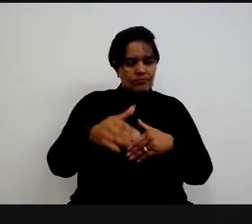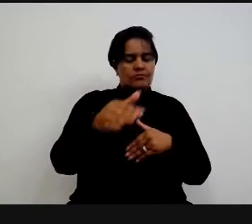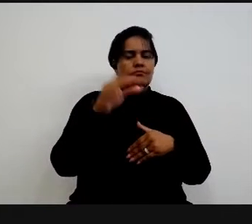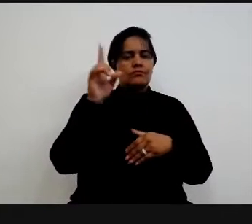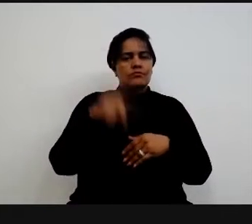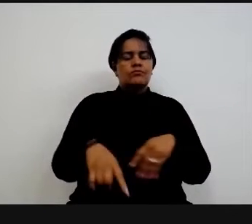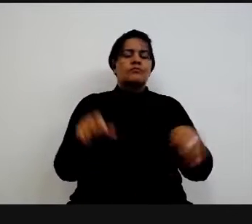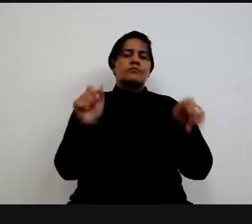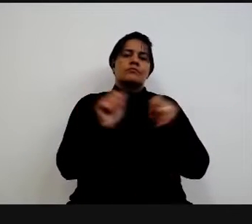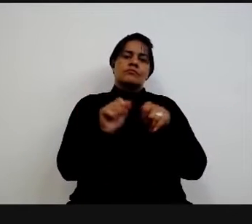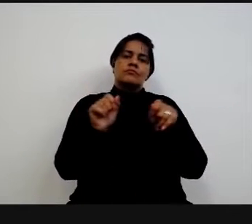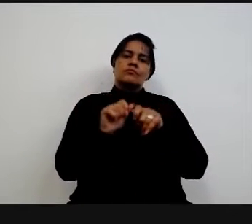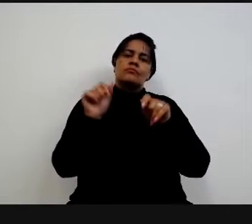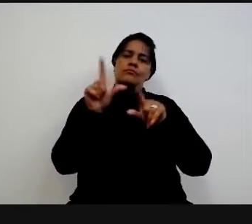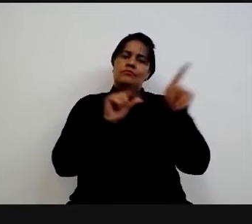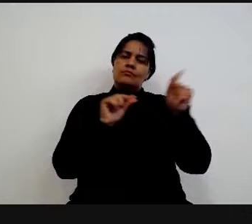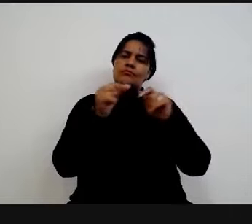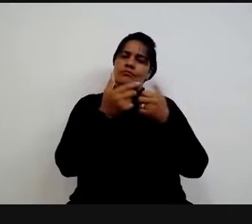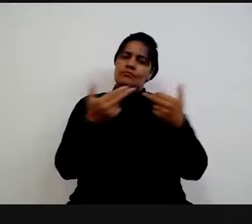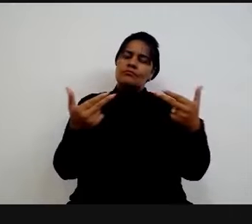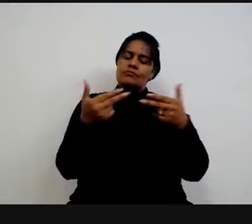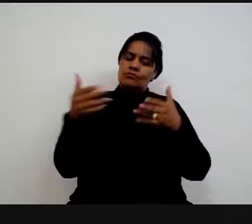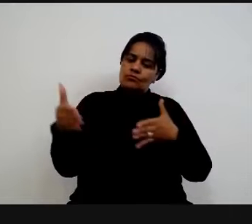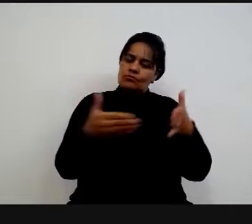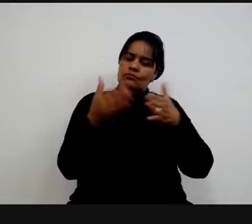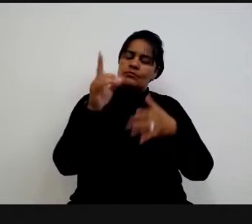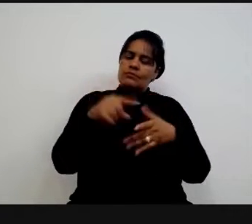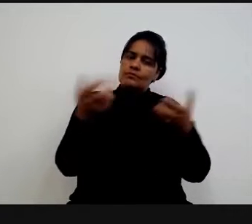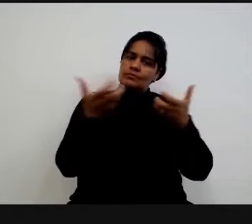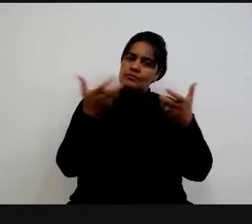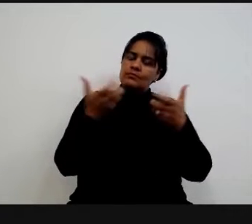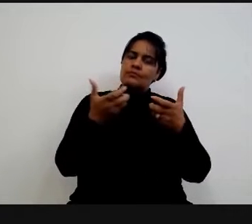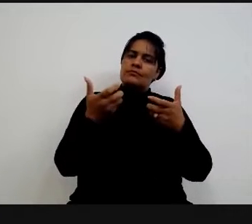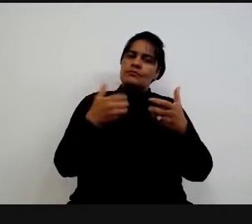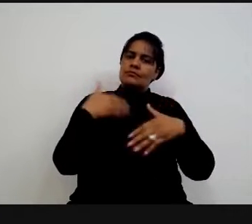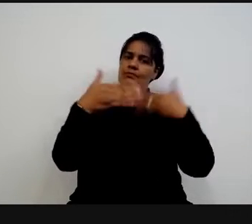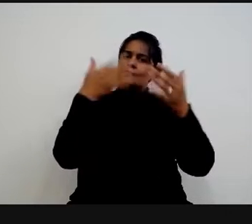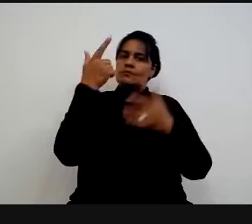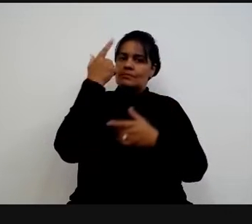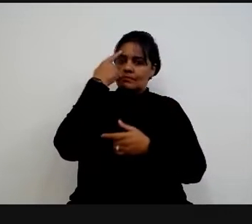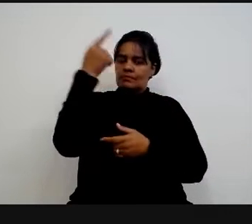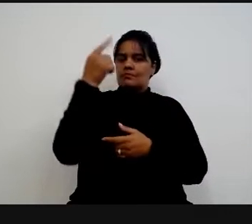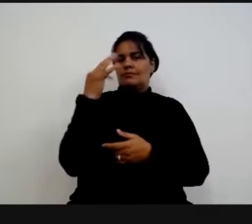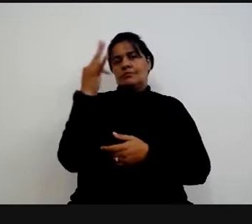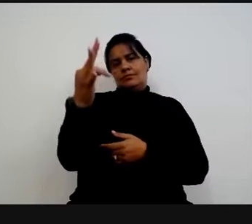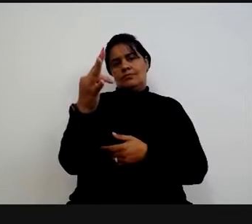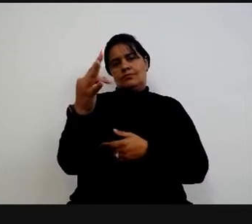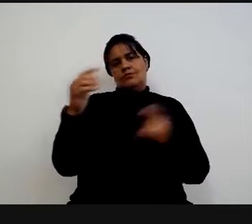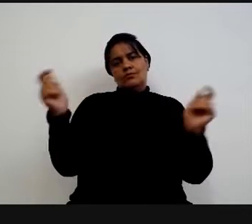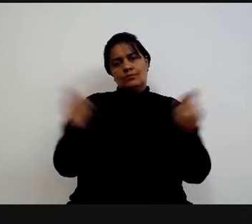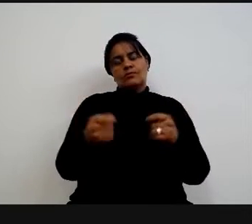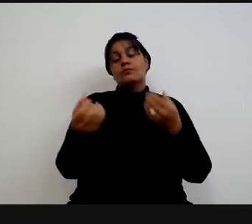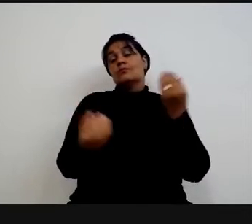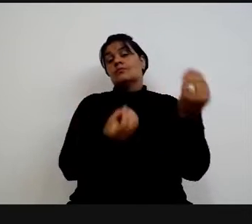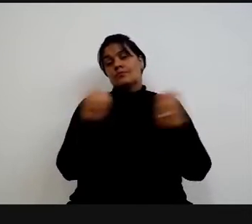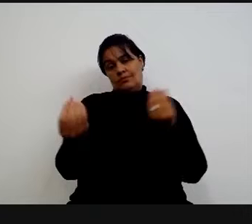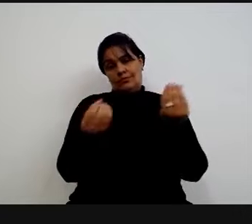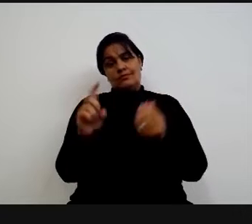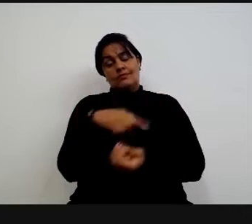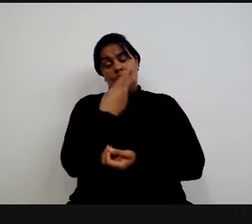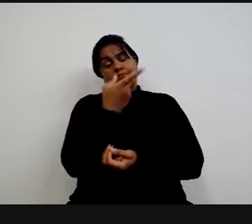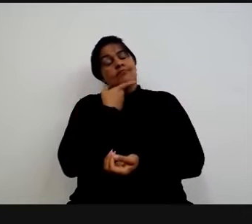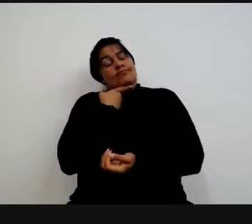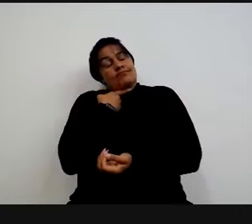daí, fazer as escolhas do caminho que a gente quer traçar para o futuro e buscar o futuro pretendido, né? O futuro que a